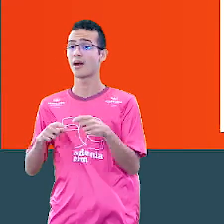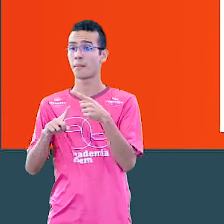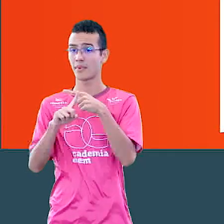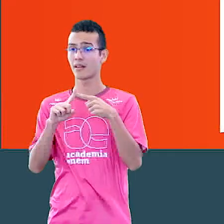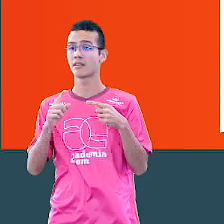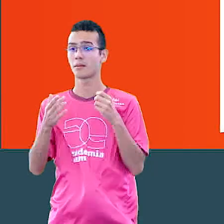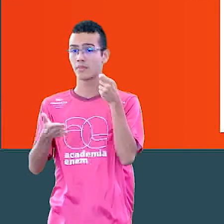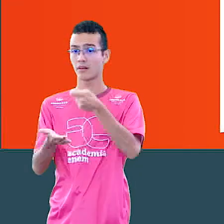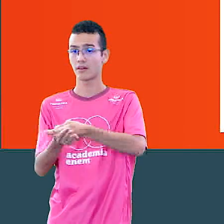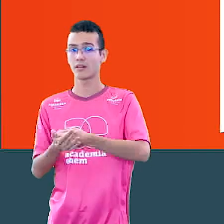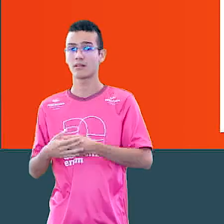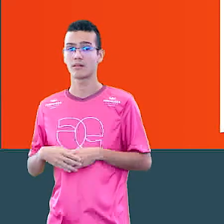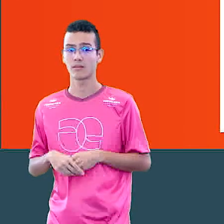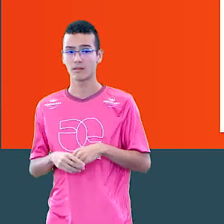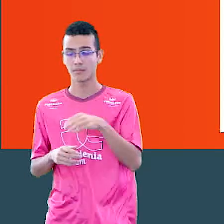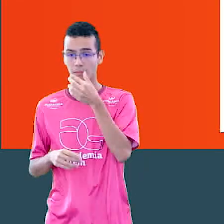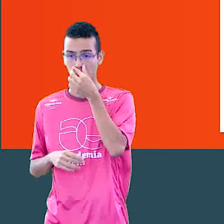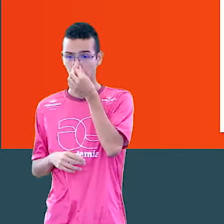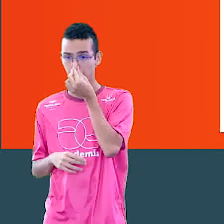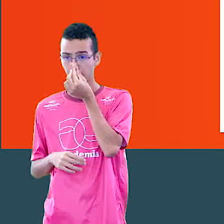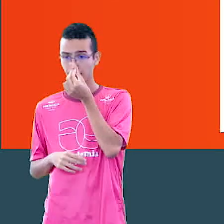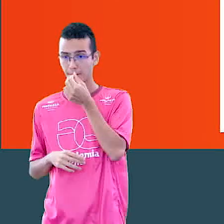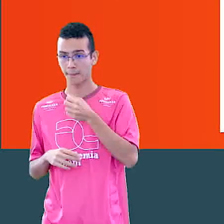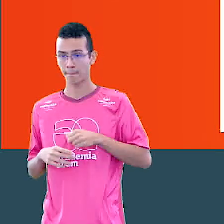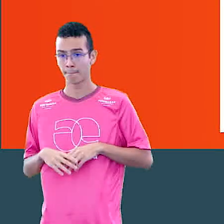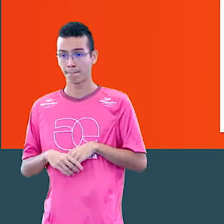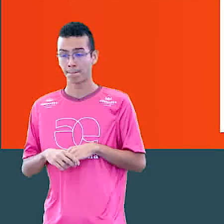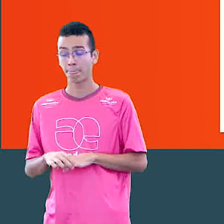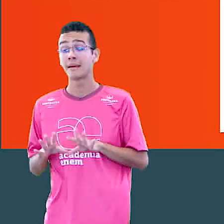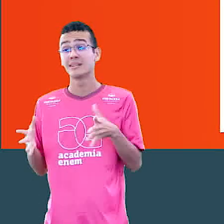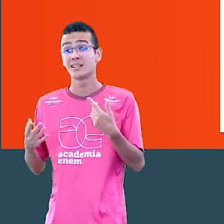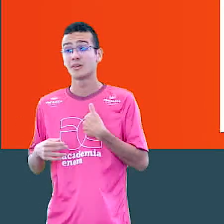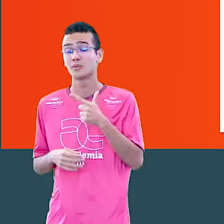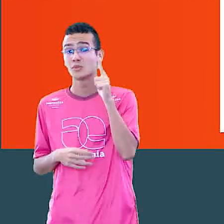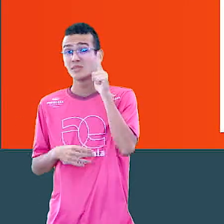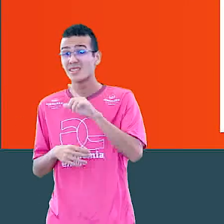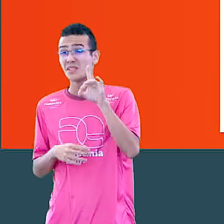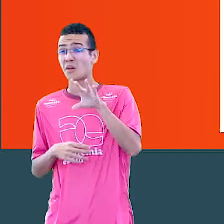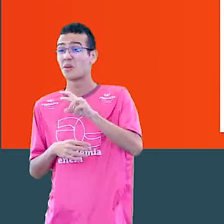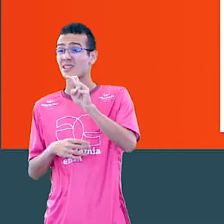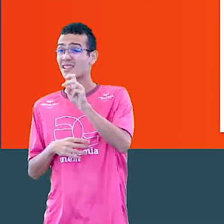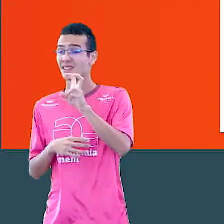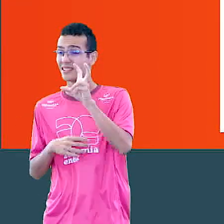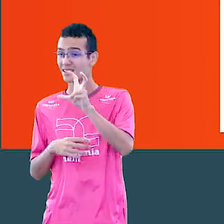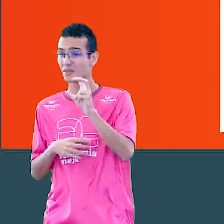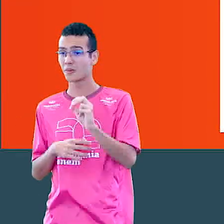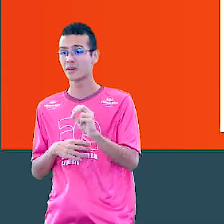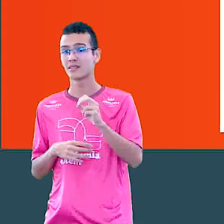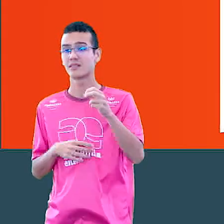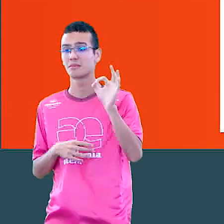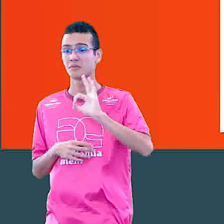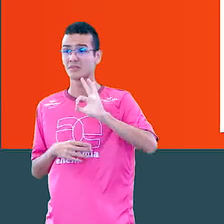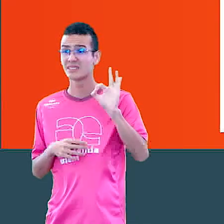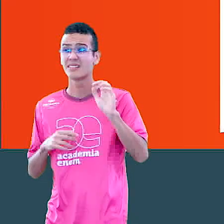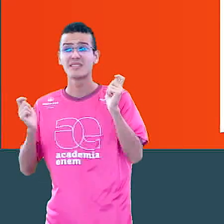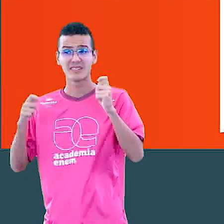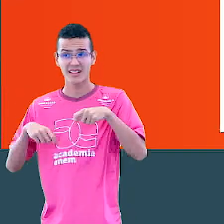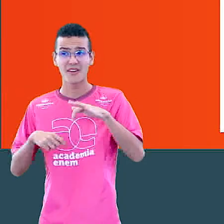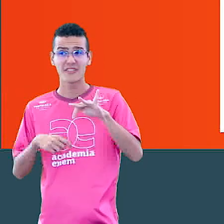Detalhe, isso é importante. Cristina, eu consegui só 50%. Esse outro 50%, eu posso tentar